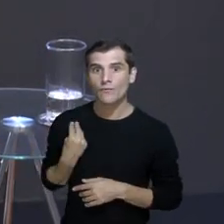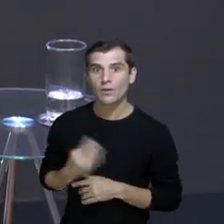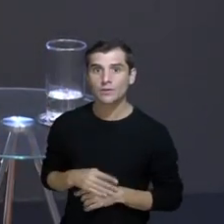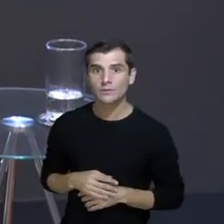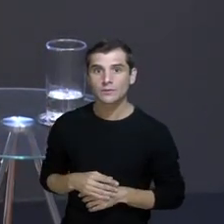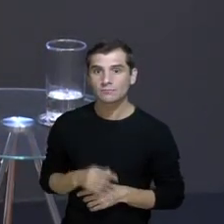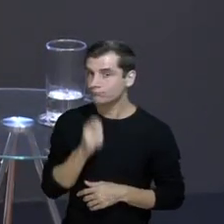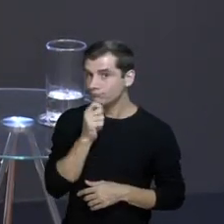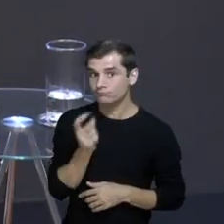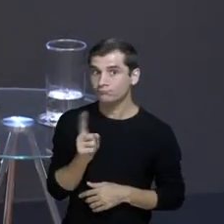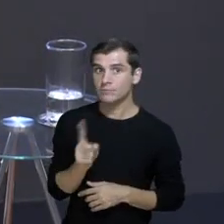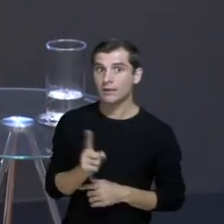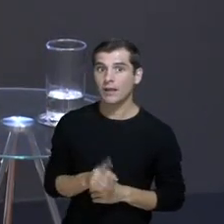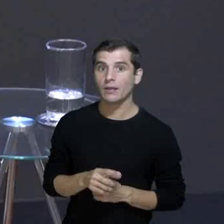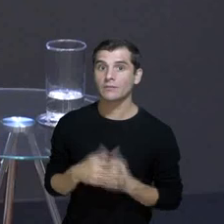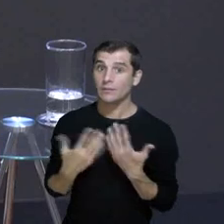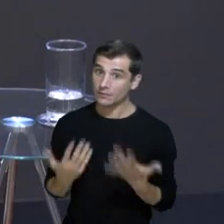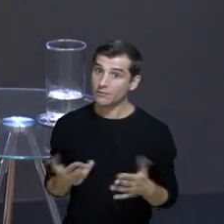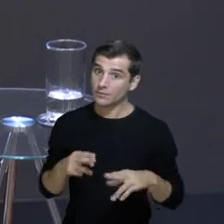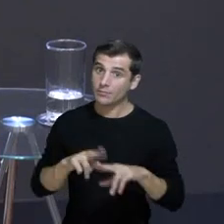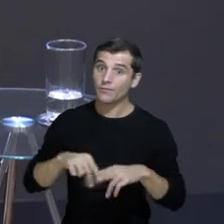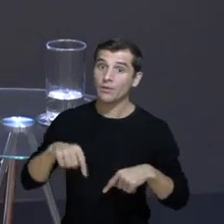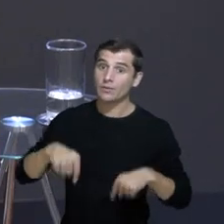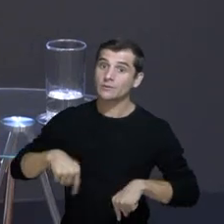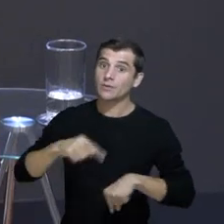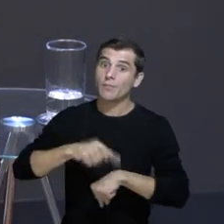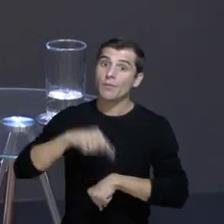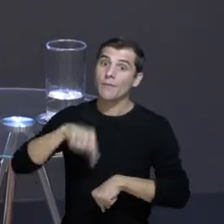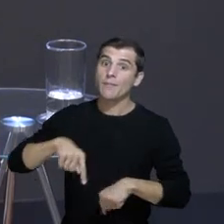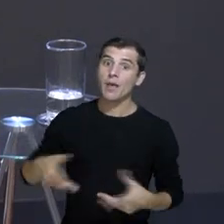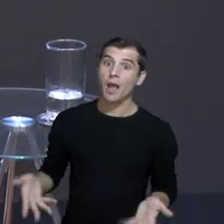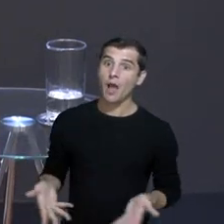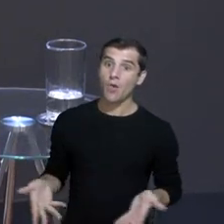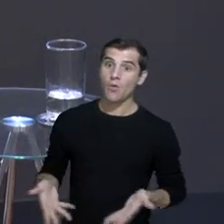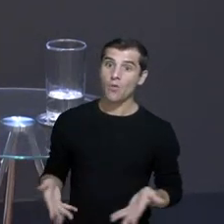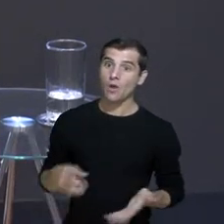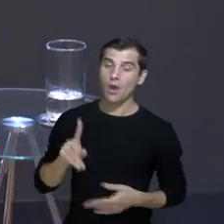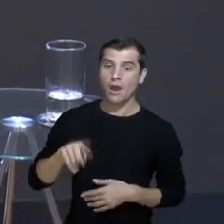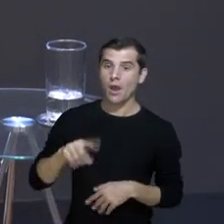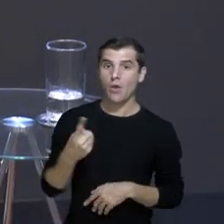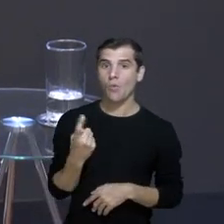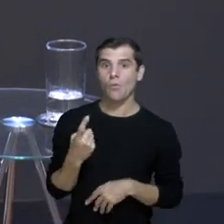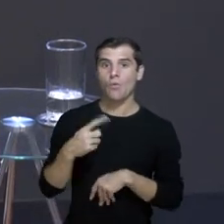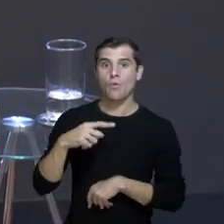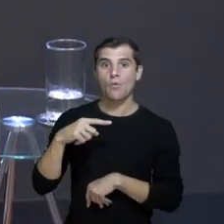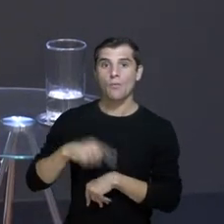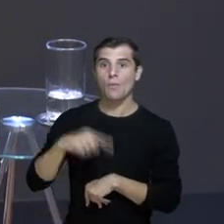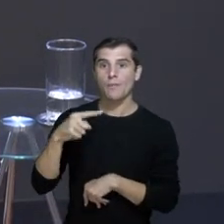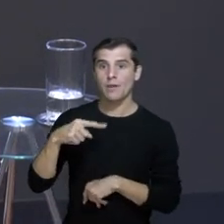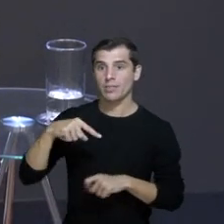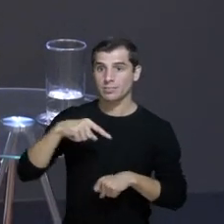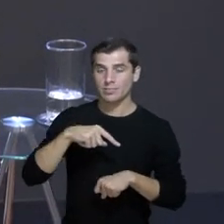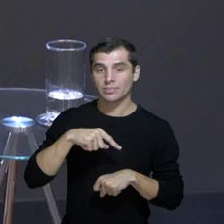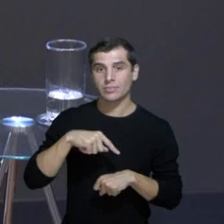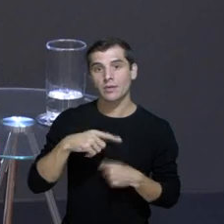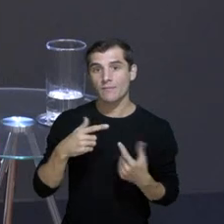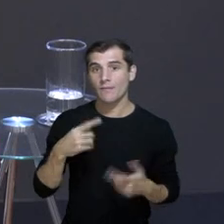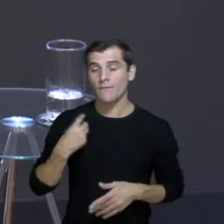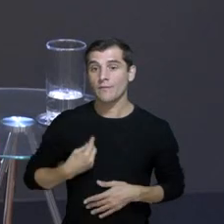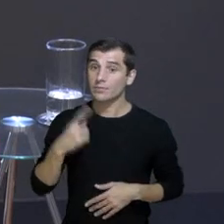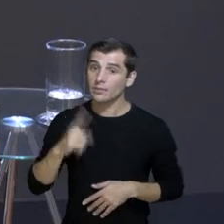existiu então só existe o momento presente é o único momento que existe no tempo é o momento